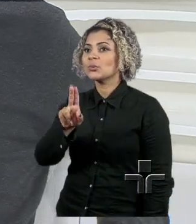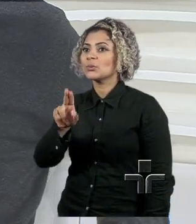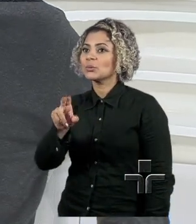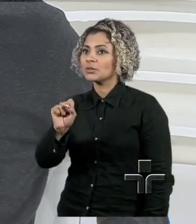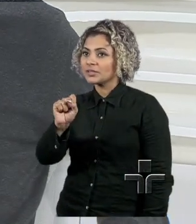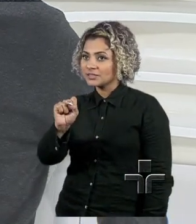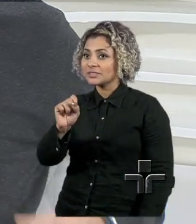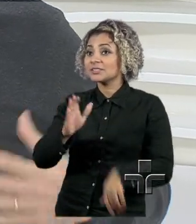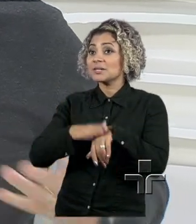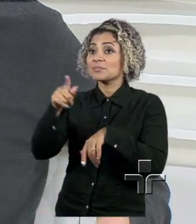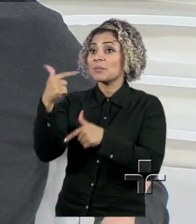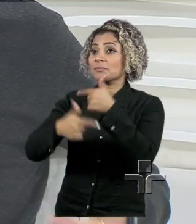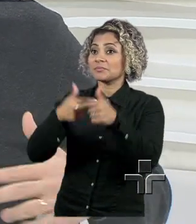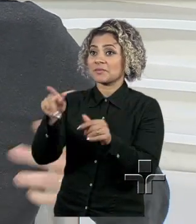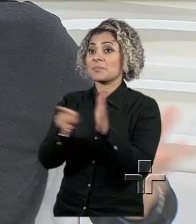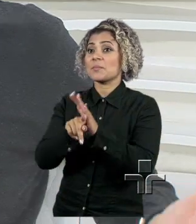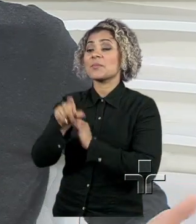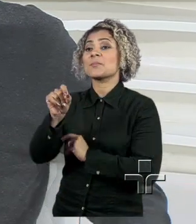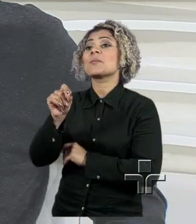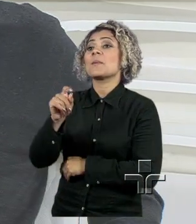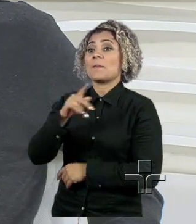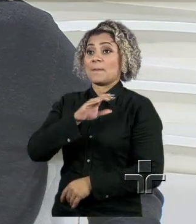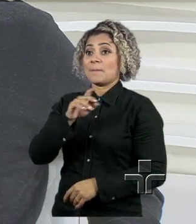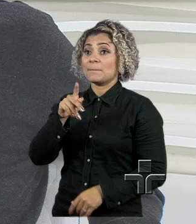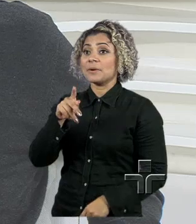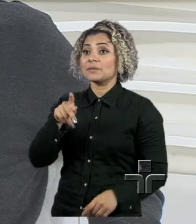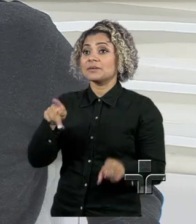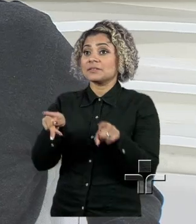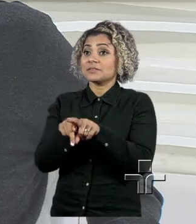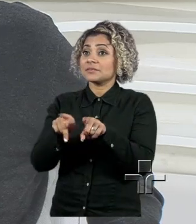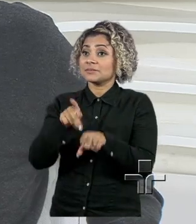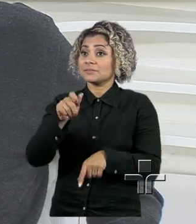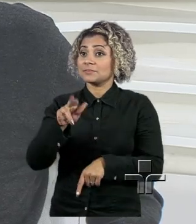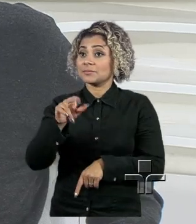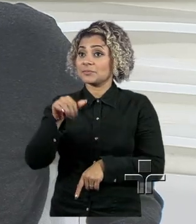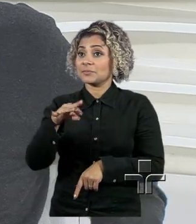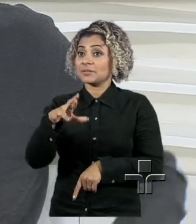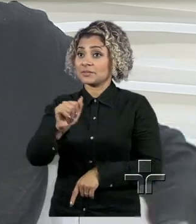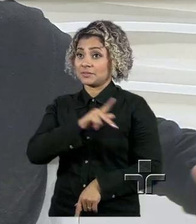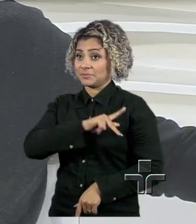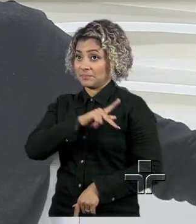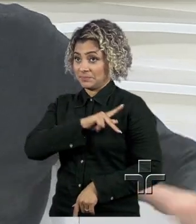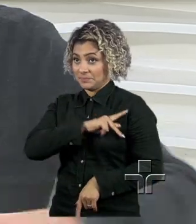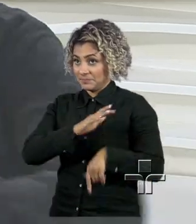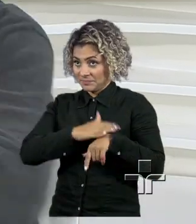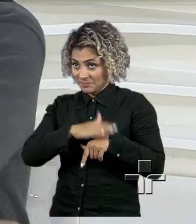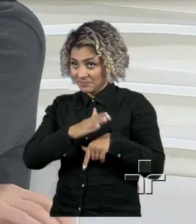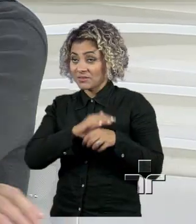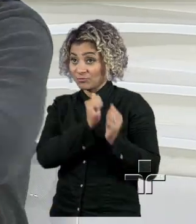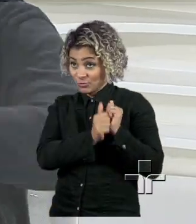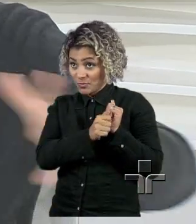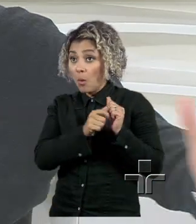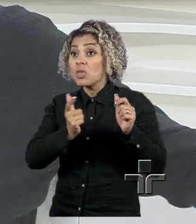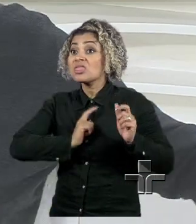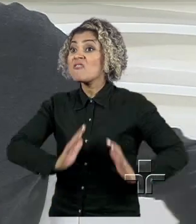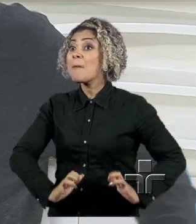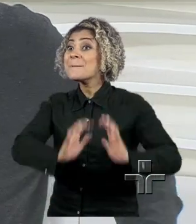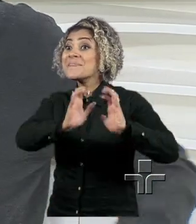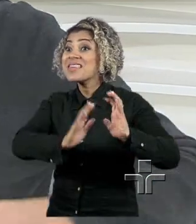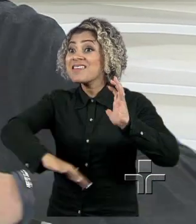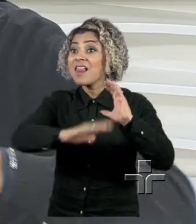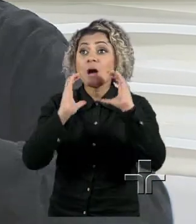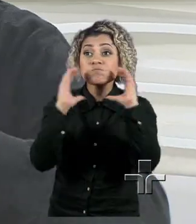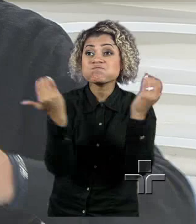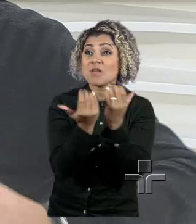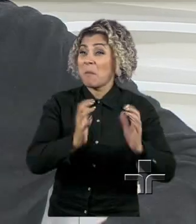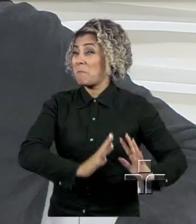Palmeiras. E teve um clássico, Corinthians e Palmeiras, que colocaram um negócio de porco e tal. E teve uma briga fenomenal no estádio,